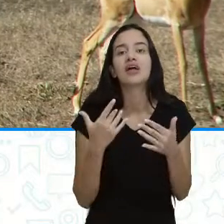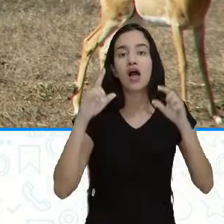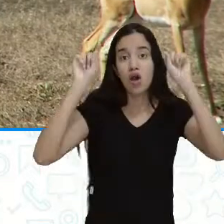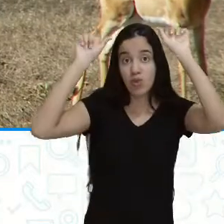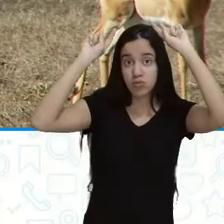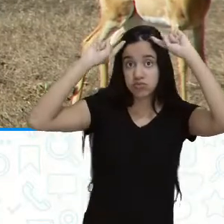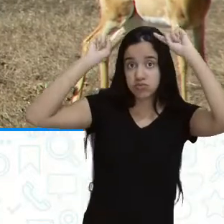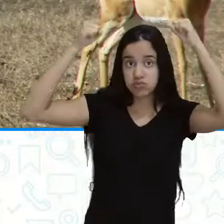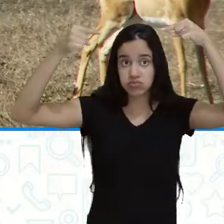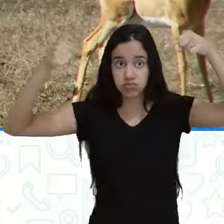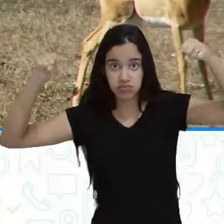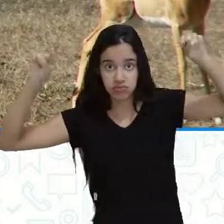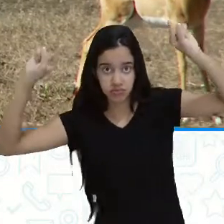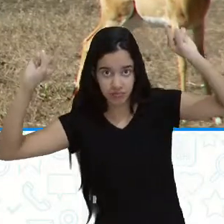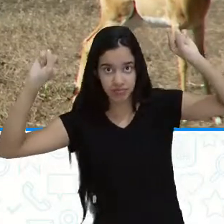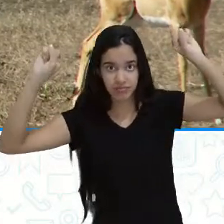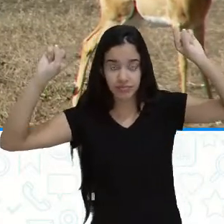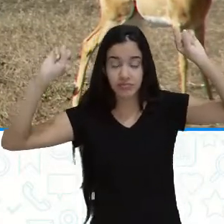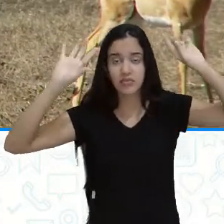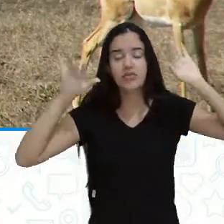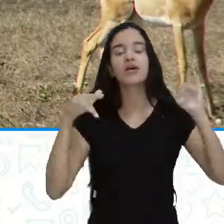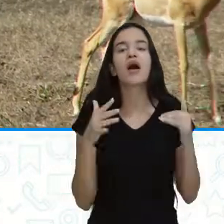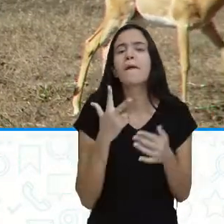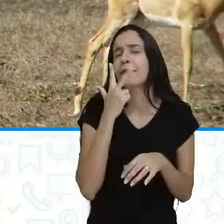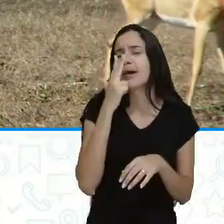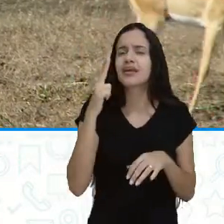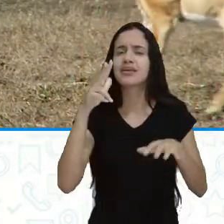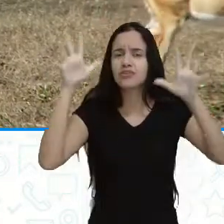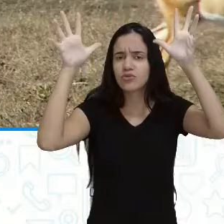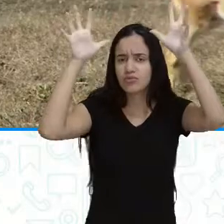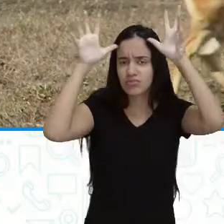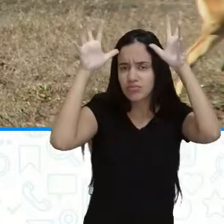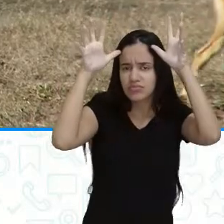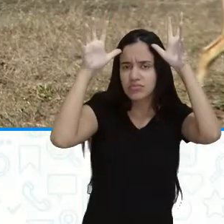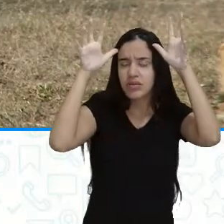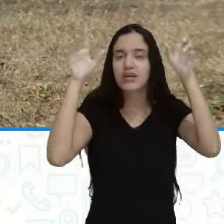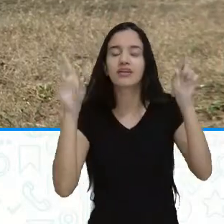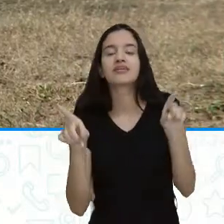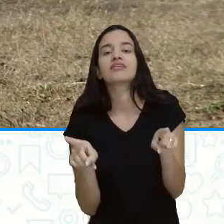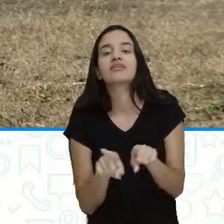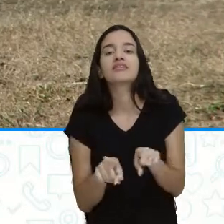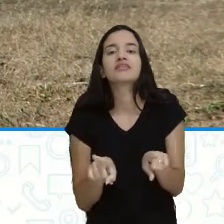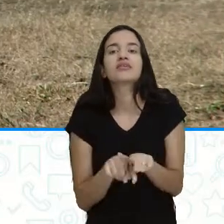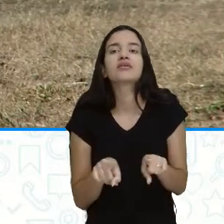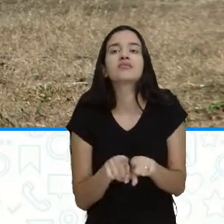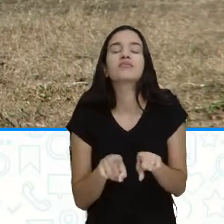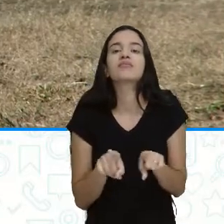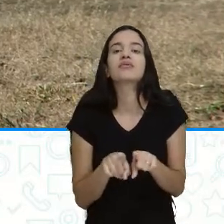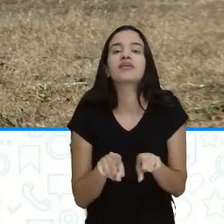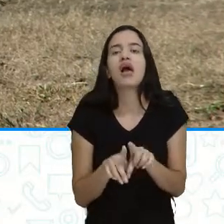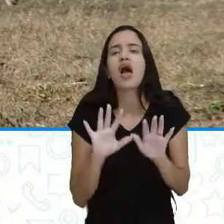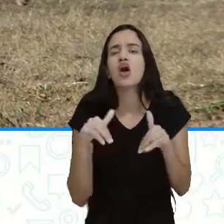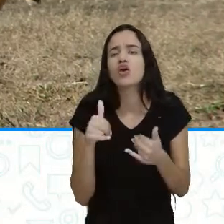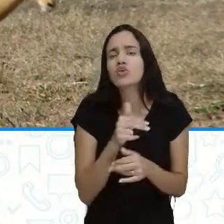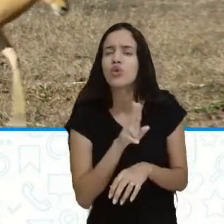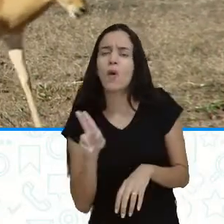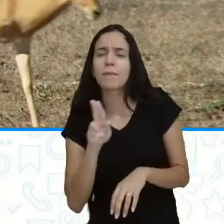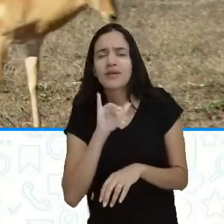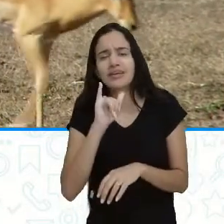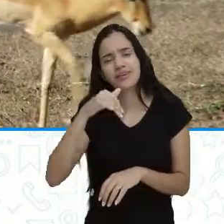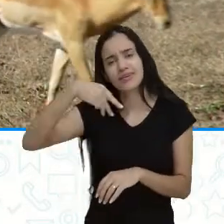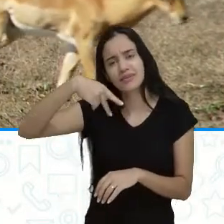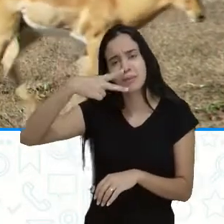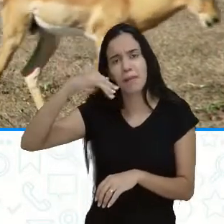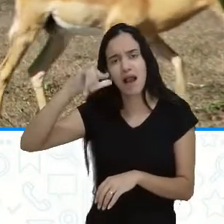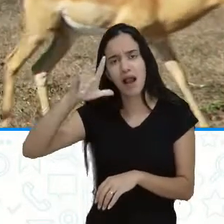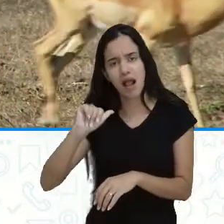cervo, lembra um veado, não é, professora Kátia? Sim. Lembra uma rena, a rena do Papai Noel. Nome bem estranho, viu? Não conhecia. Não